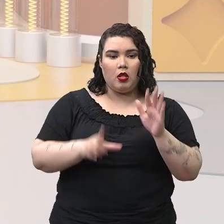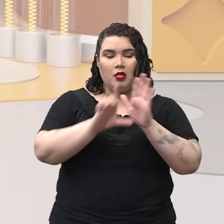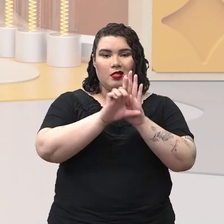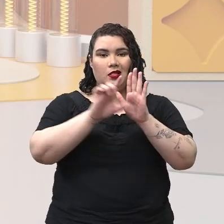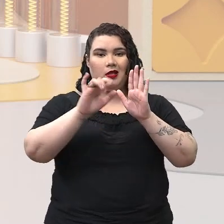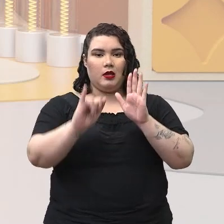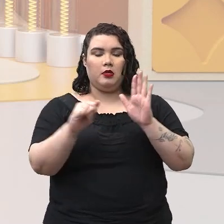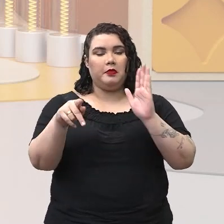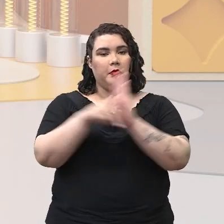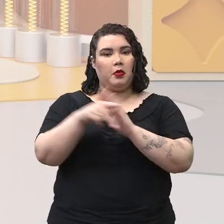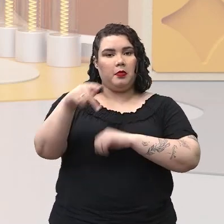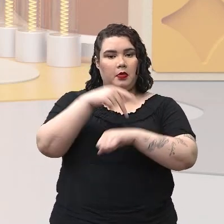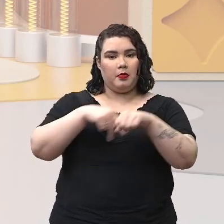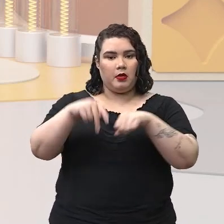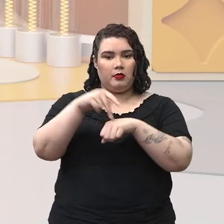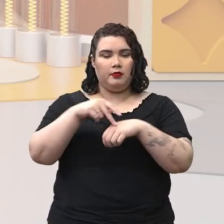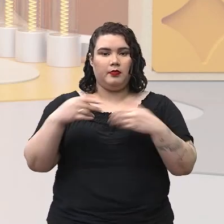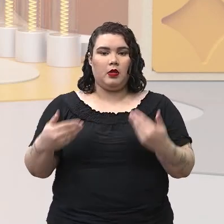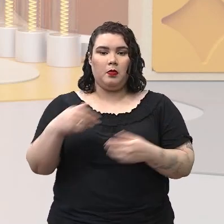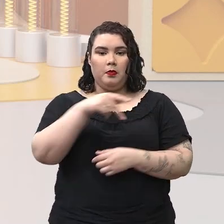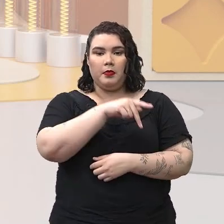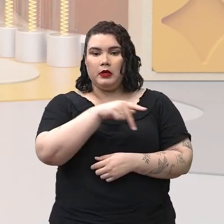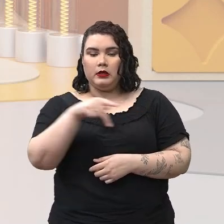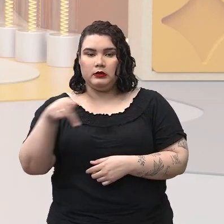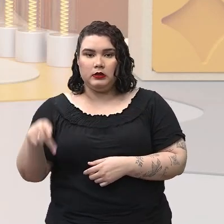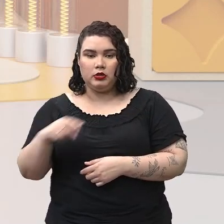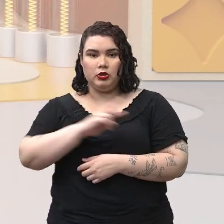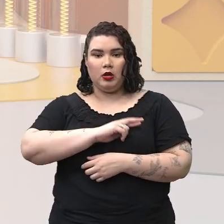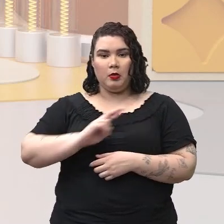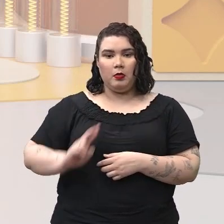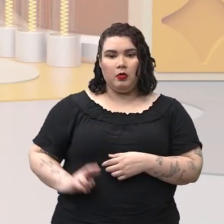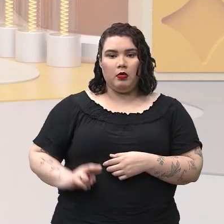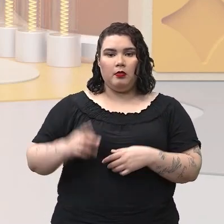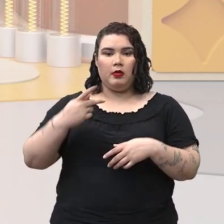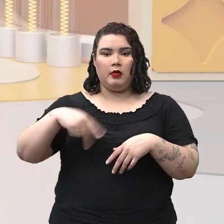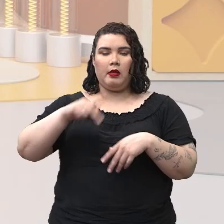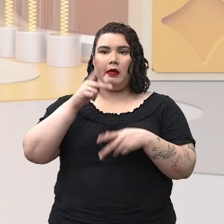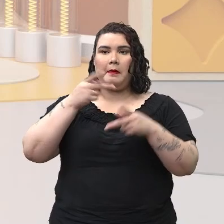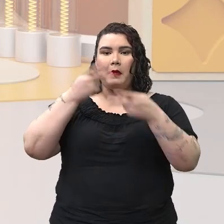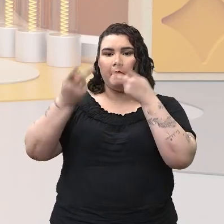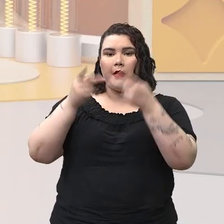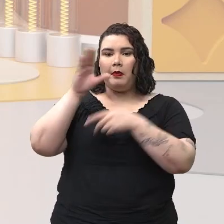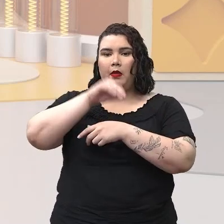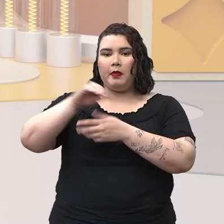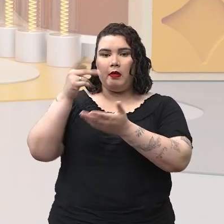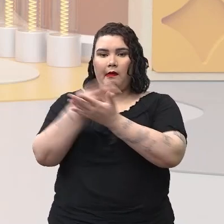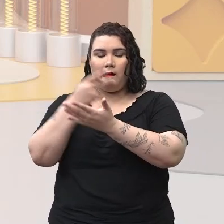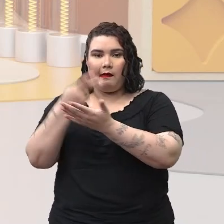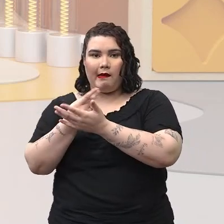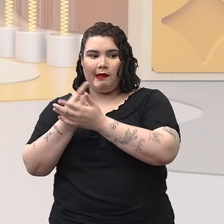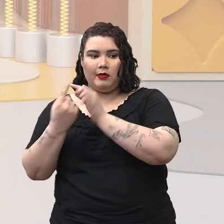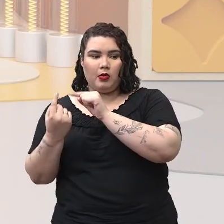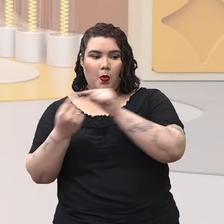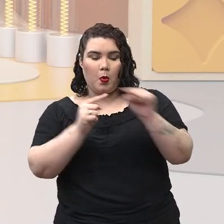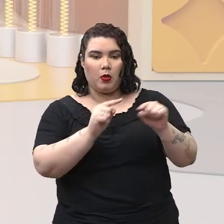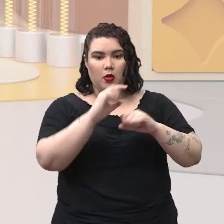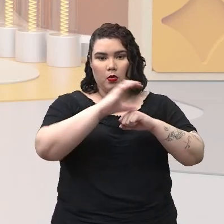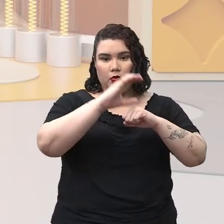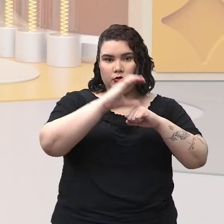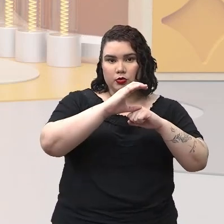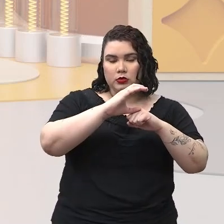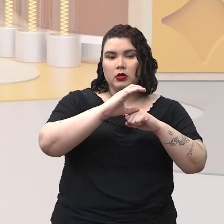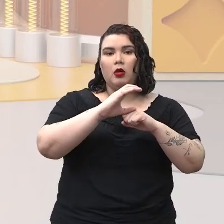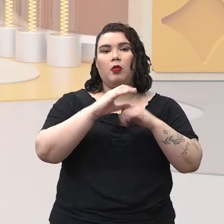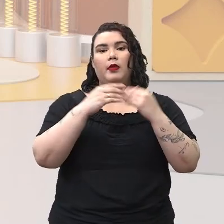daquele país. Se o presidente da República estiver falando coisa por aí, coisa errada, coisa que fere a Constituição, o